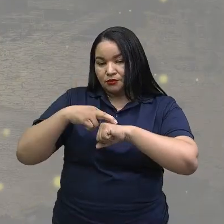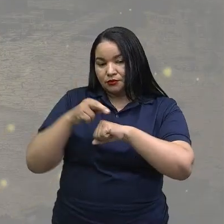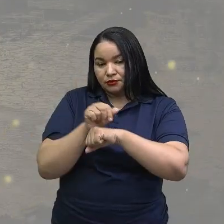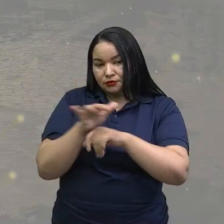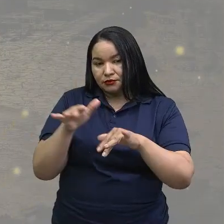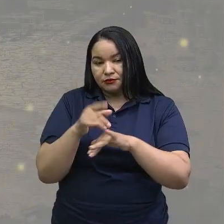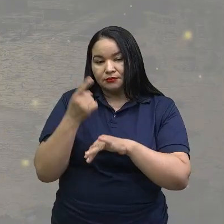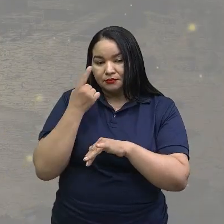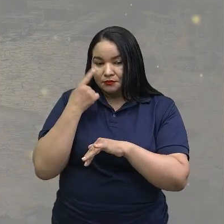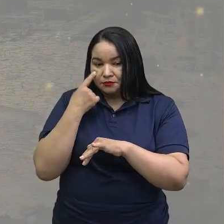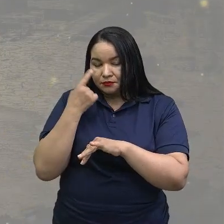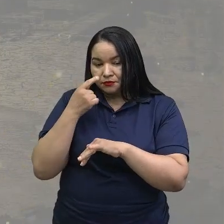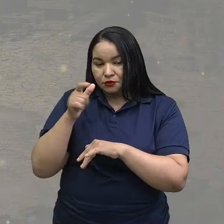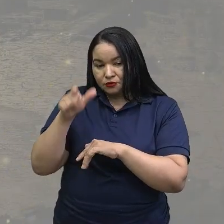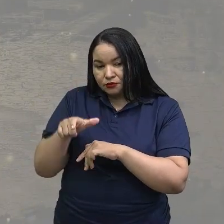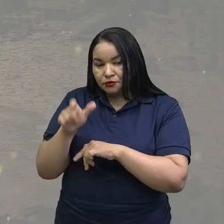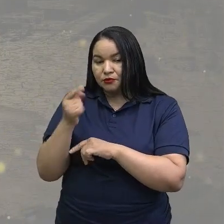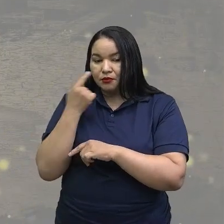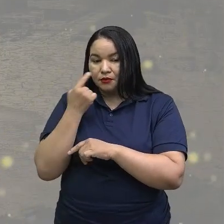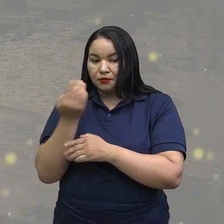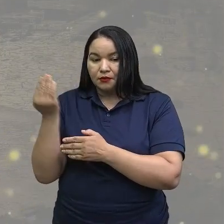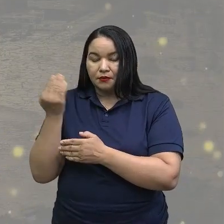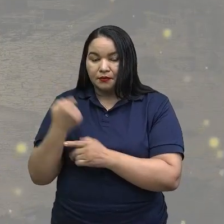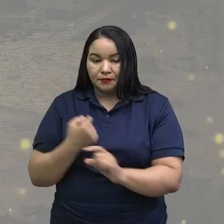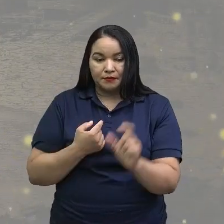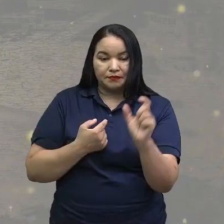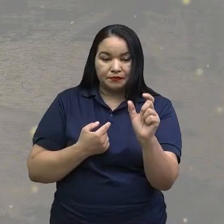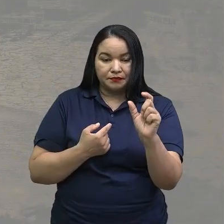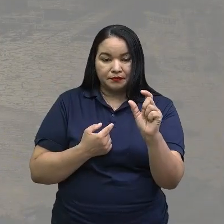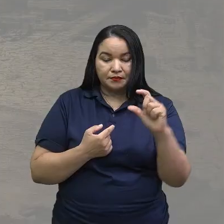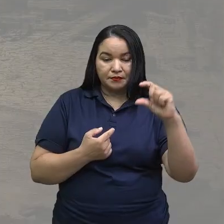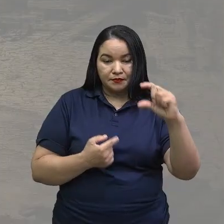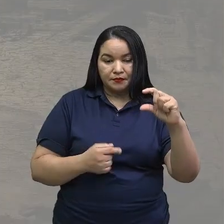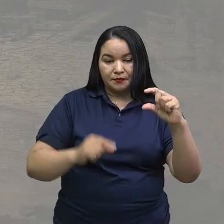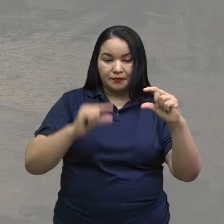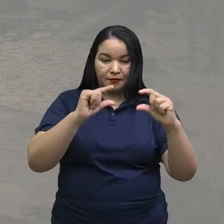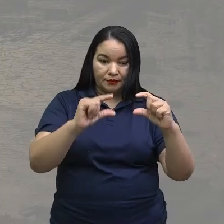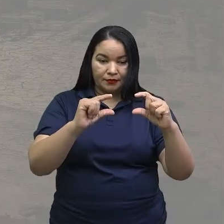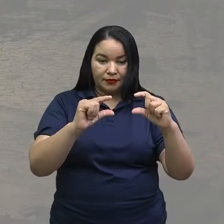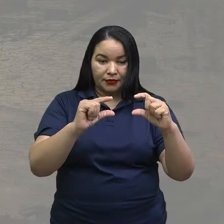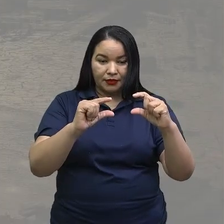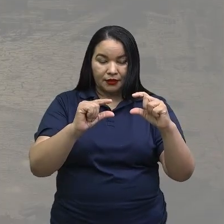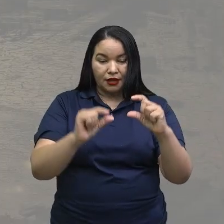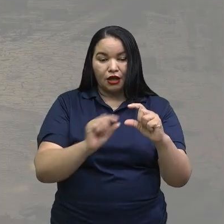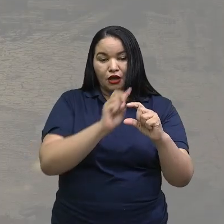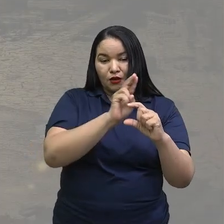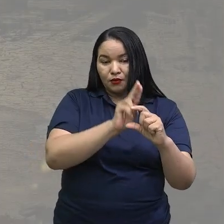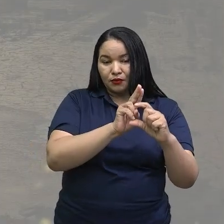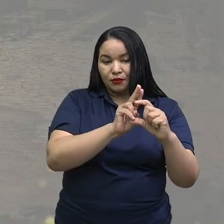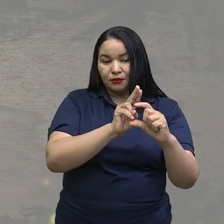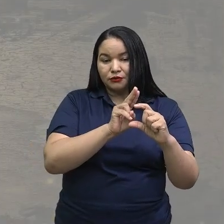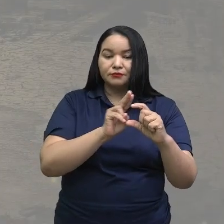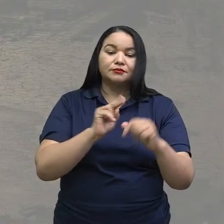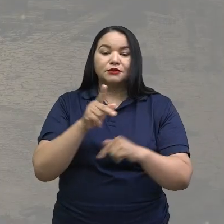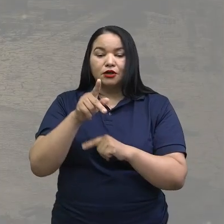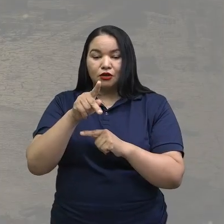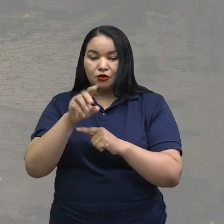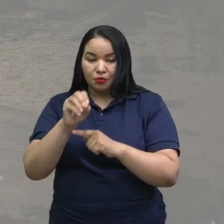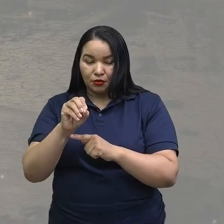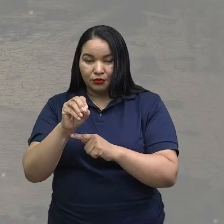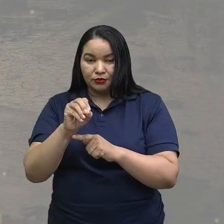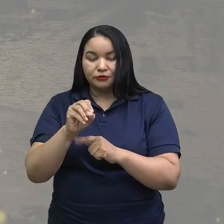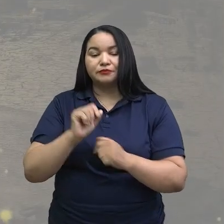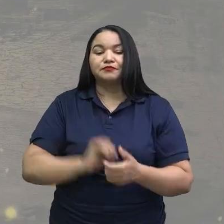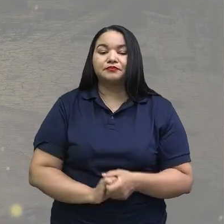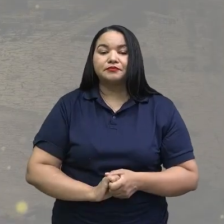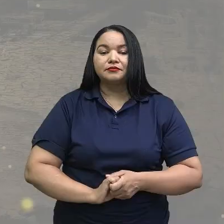né, eu coloquei o elemento, né, para exemplificar um pouquinho, né, os elementos urânio e polônio, né, que